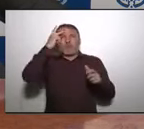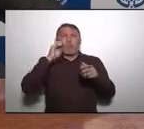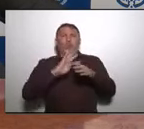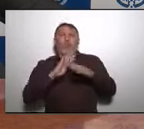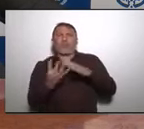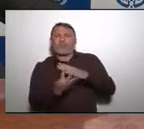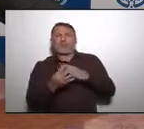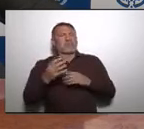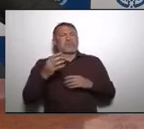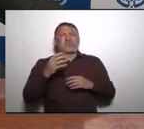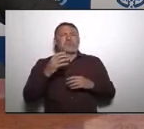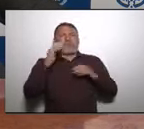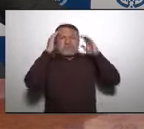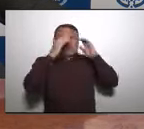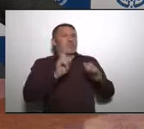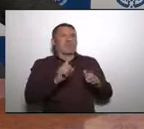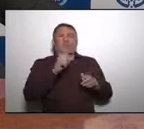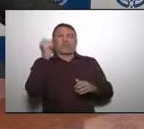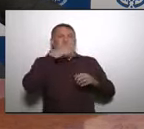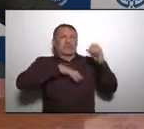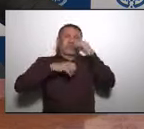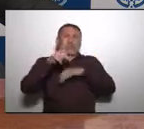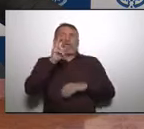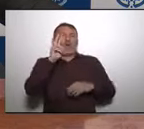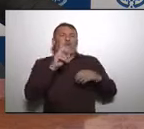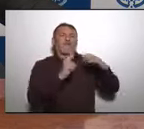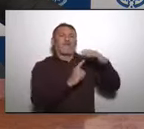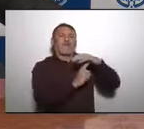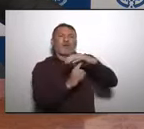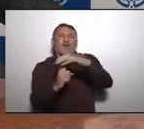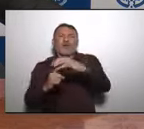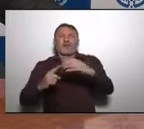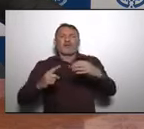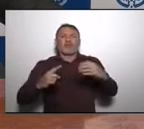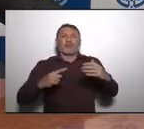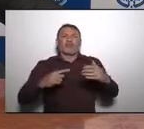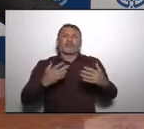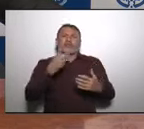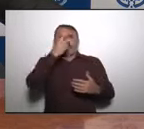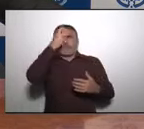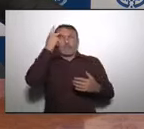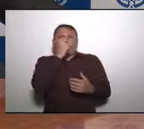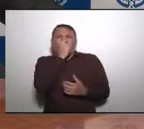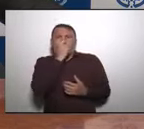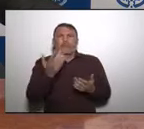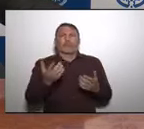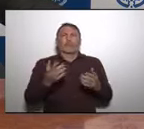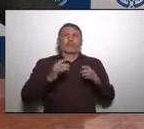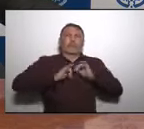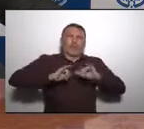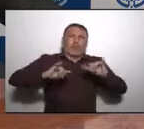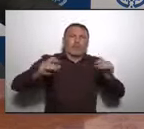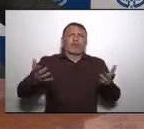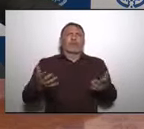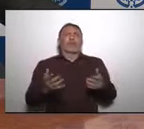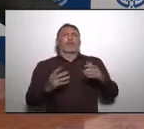isolamento. Tiver feiras, né, muita gente, supermercados, como o senhor tocou no ponto, com